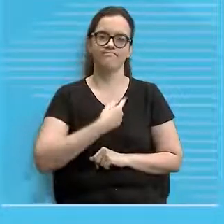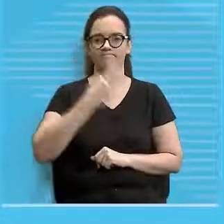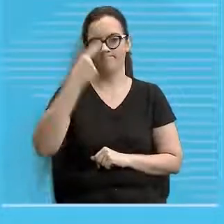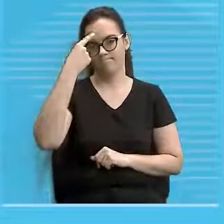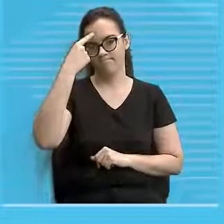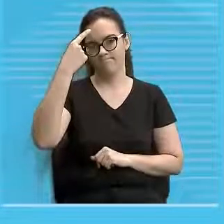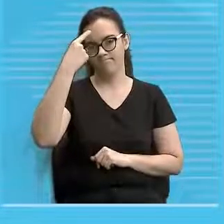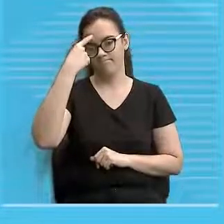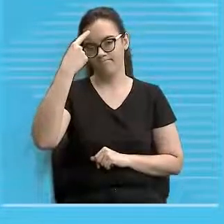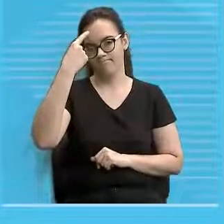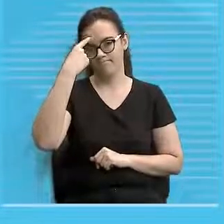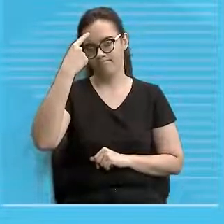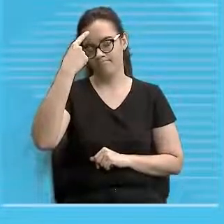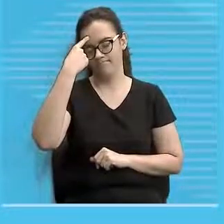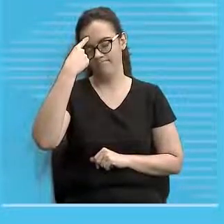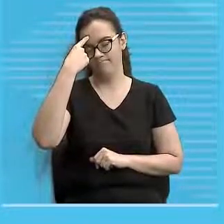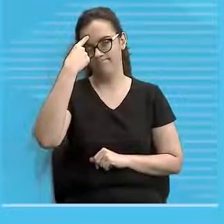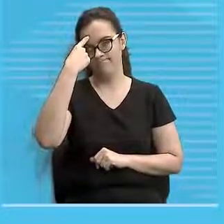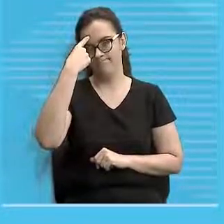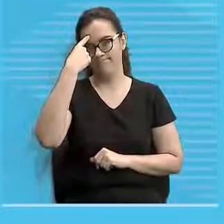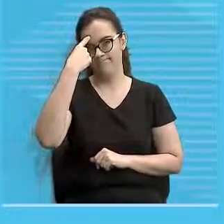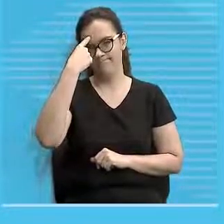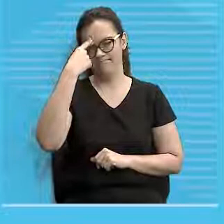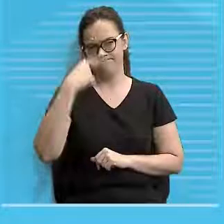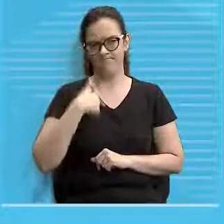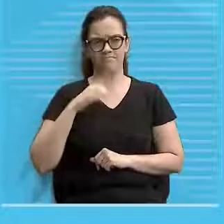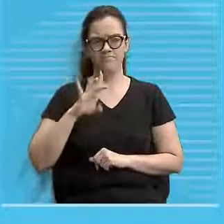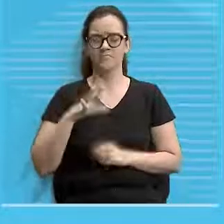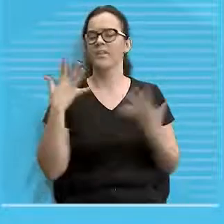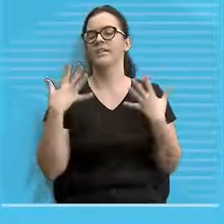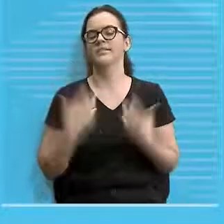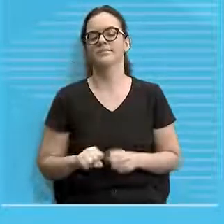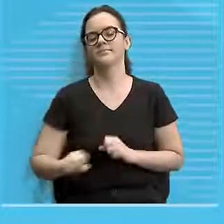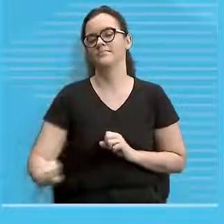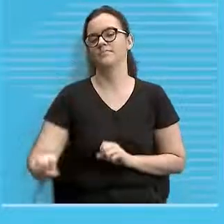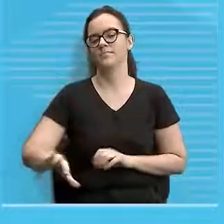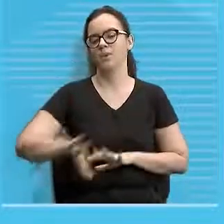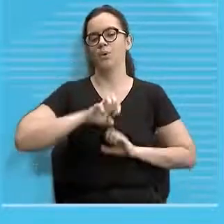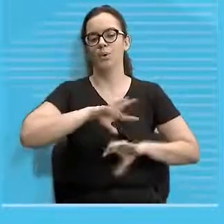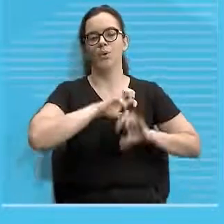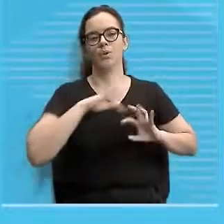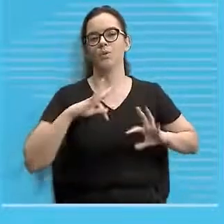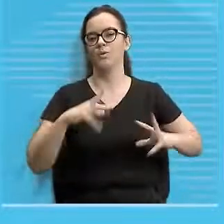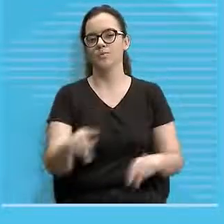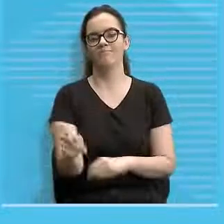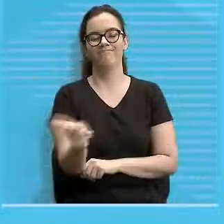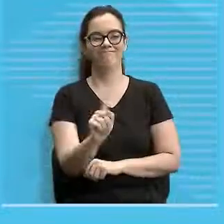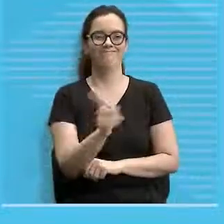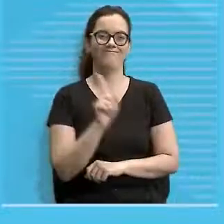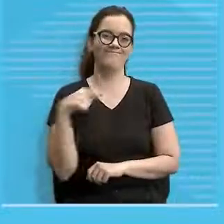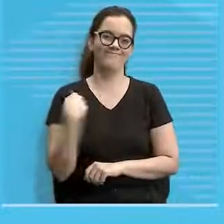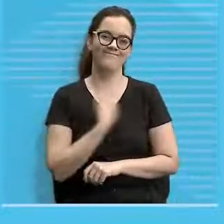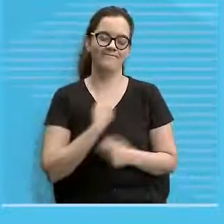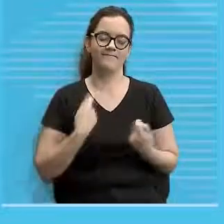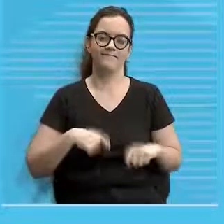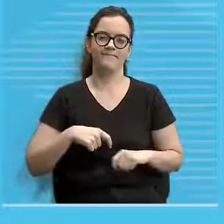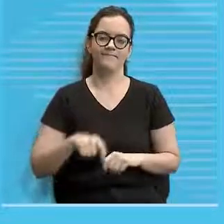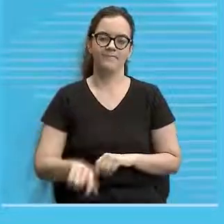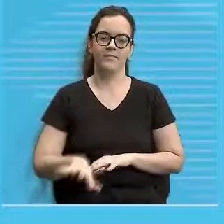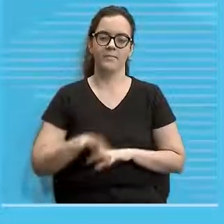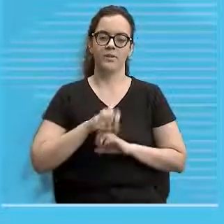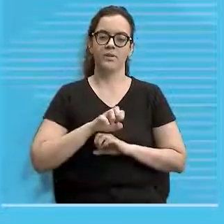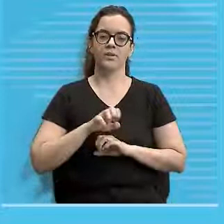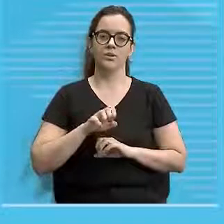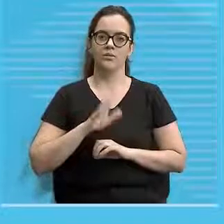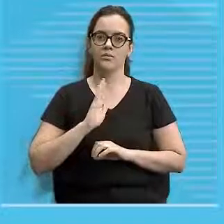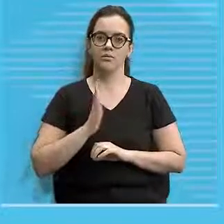do que é importante para mim, o que que faz parte da minha identidade, das coisas, dos